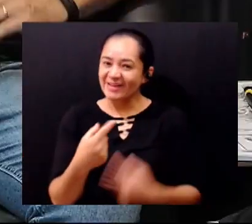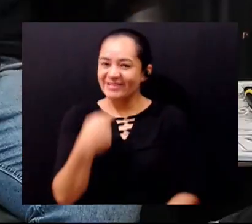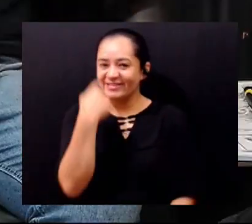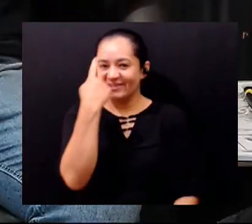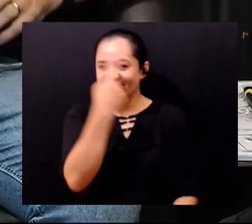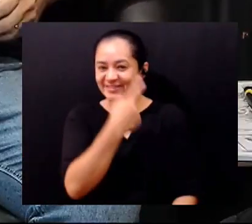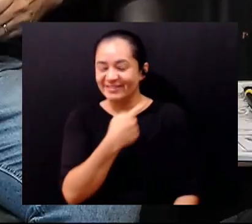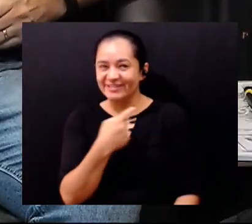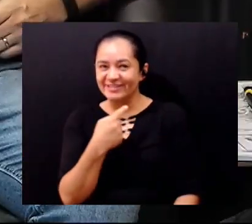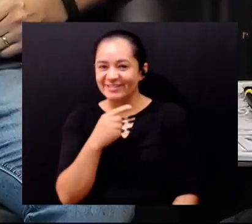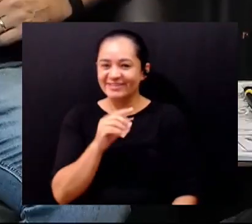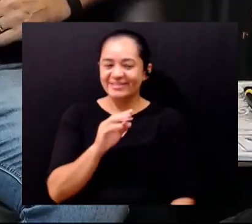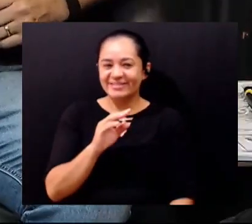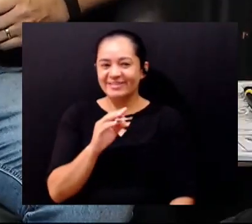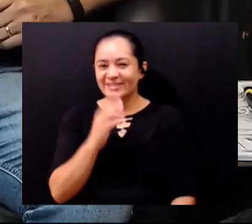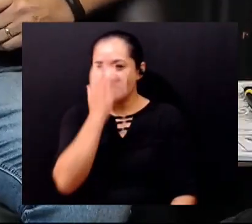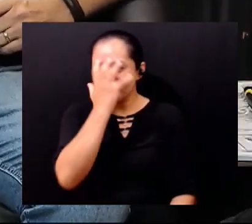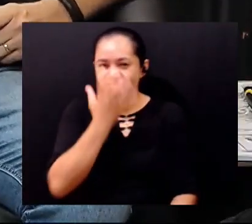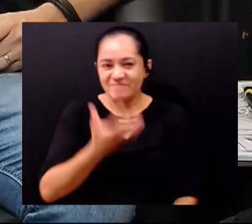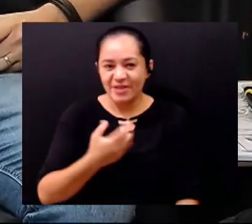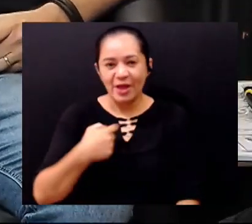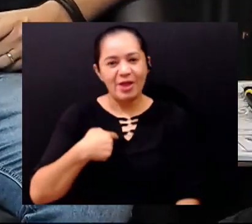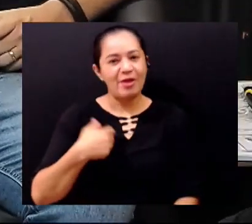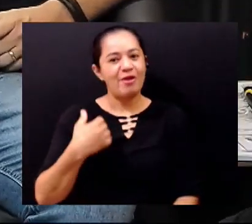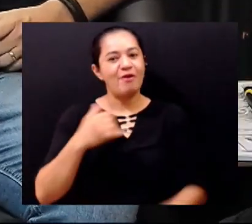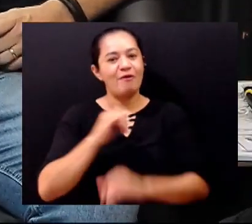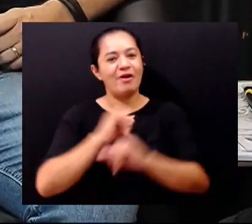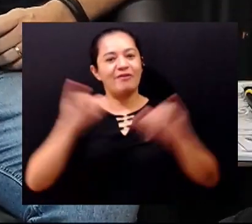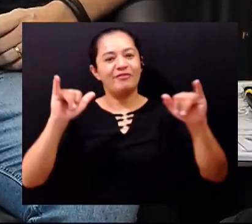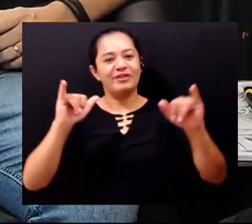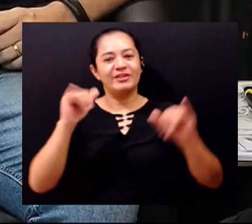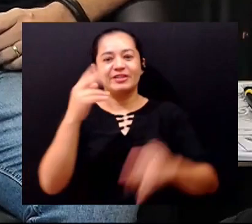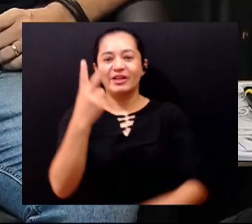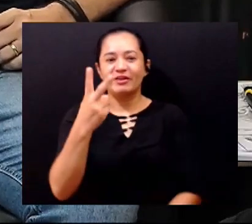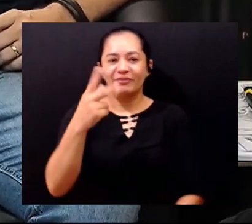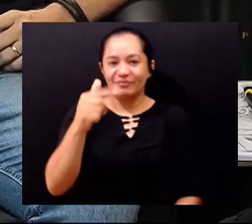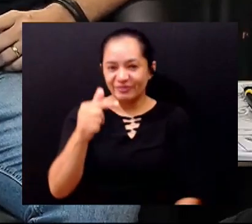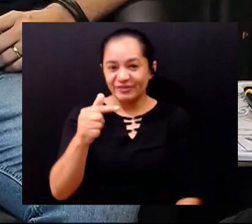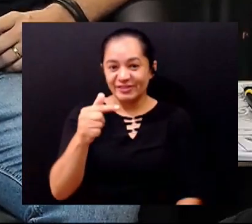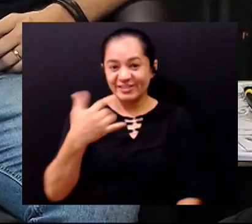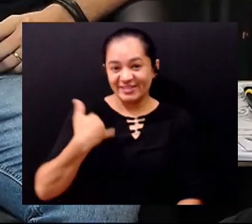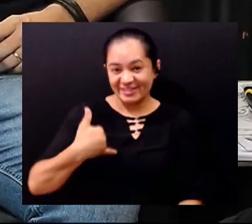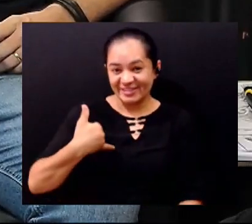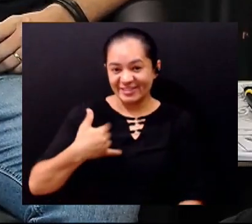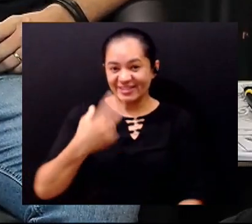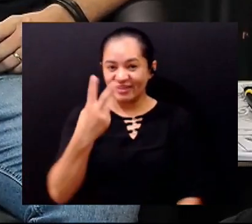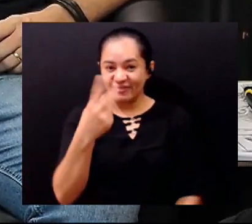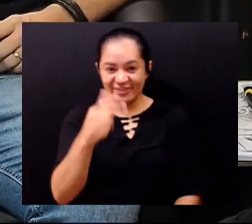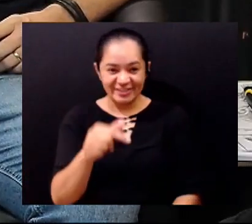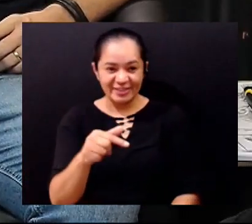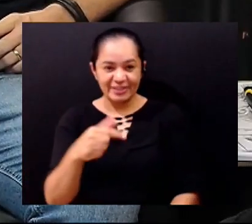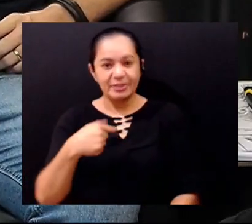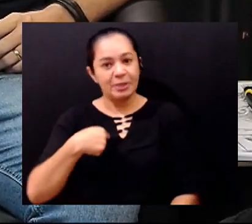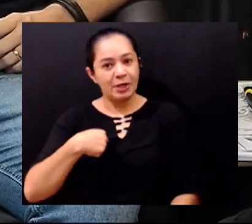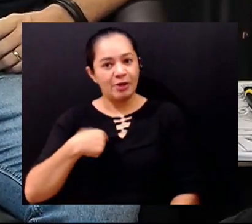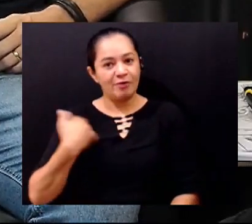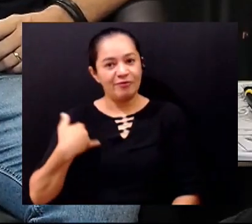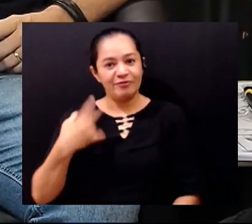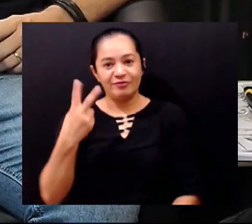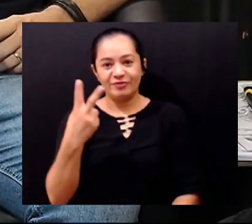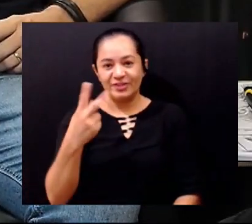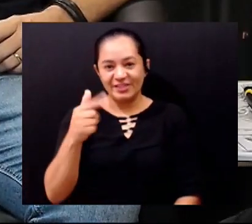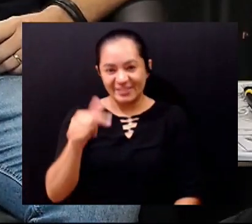falo que eu tenho 27. Pode continuar. Eu sempre falo que eu passo, né? Eu falo assim, tenho 27 anos e tenho 20 anos de carreira